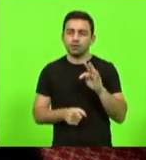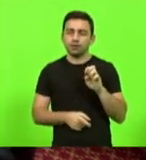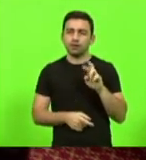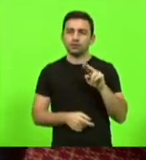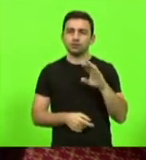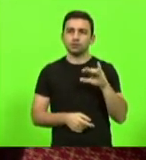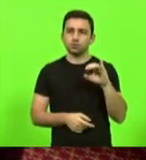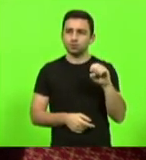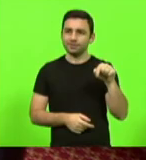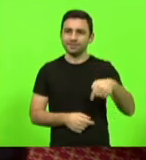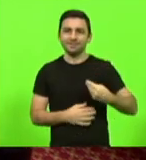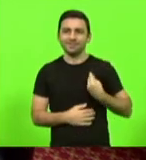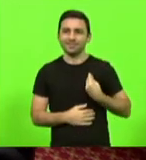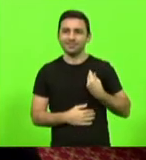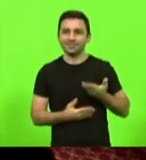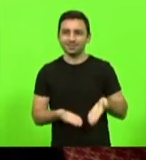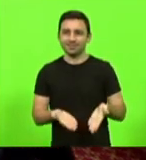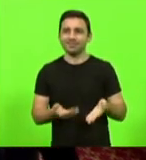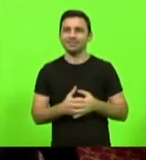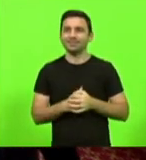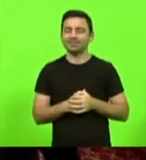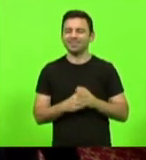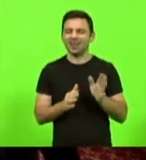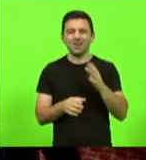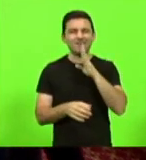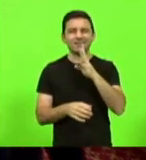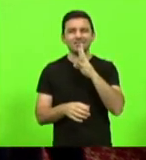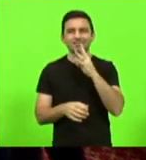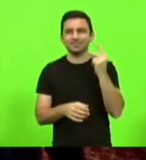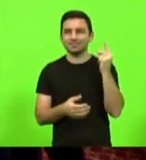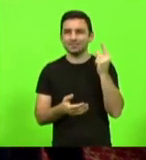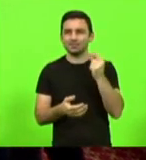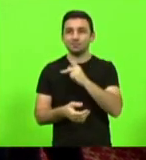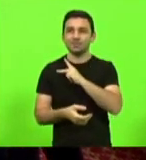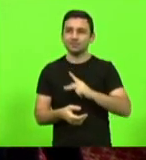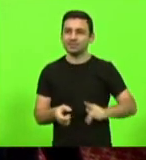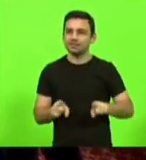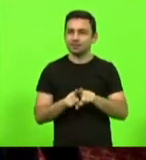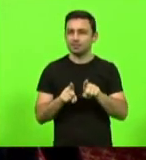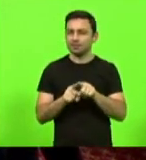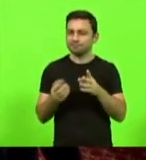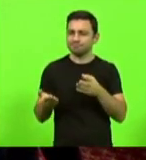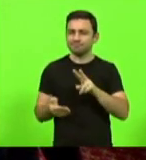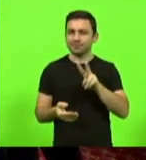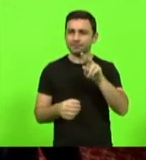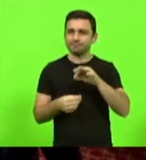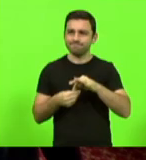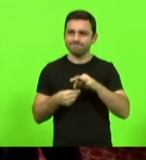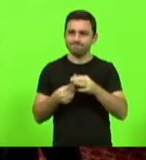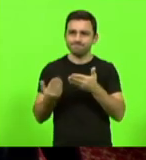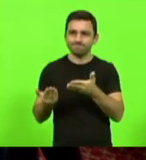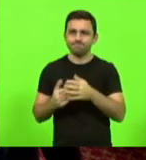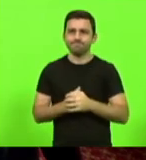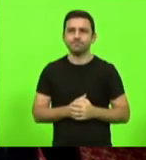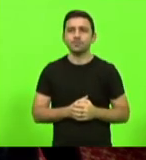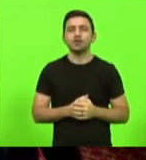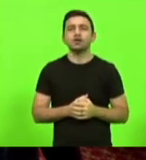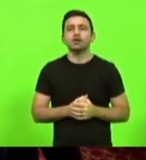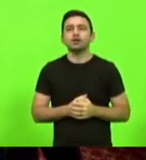está aqui, que já conheço de longa data, também foi presidente dessa valorosa entidade, na